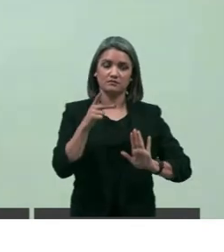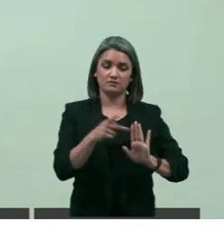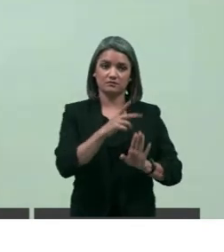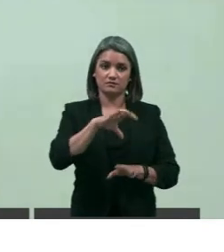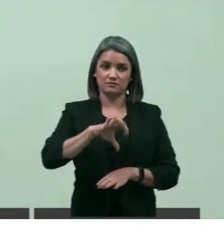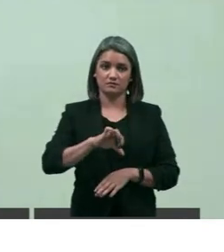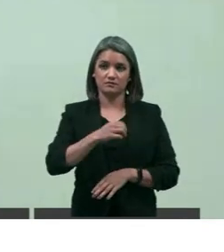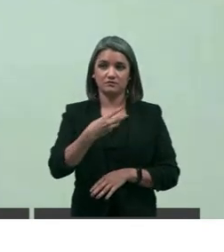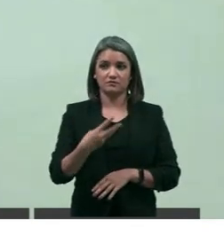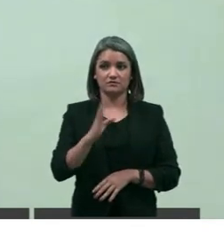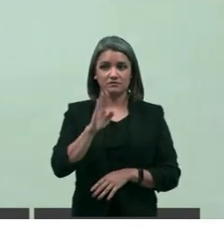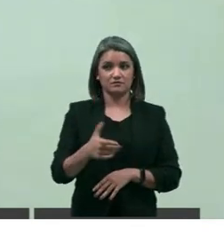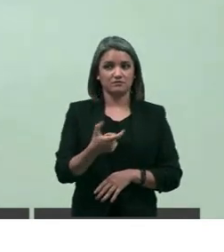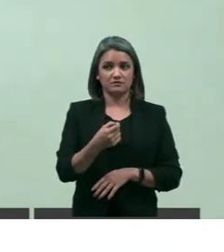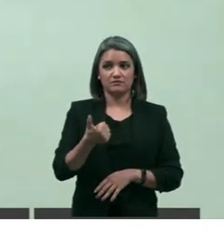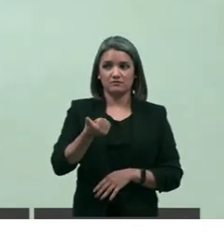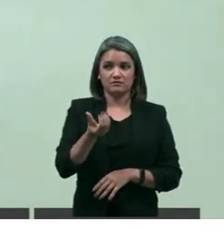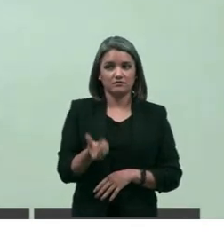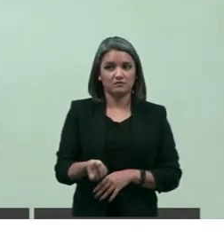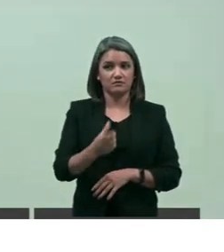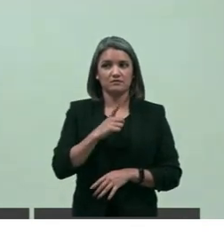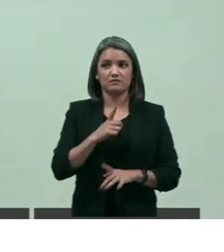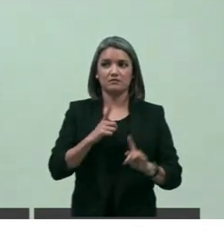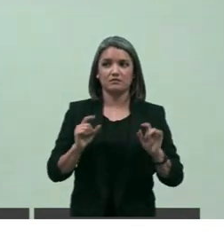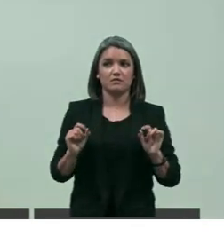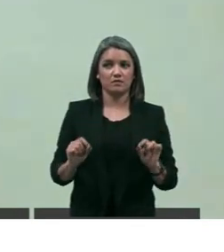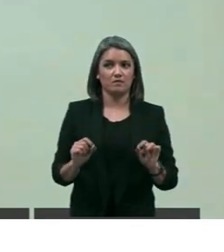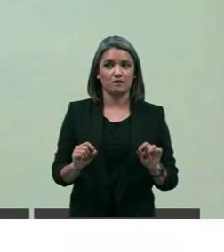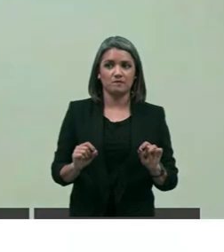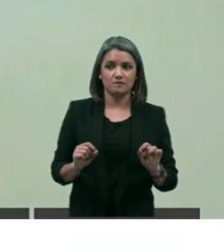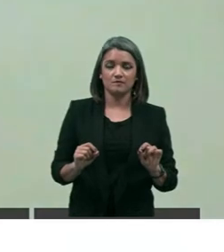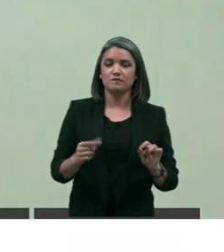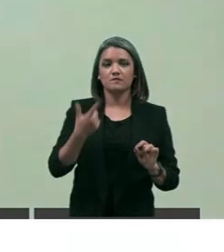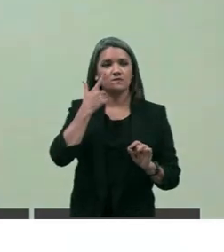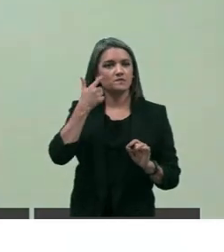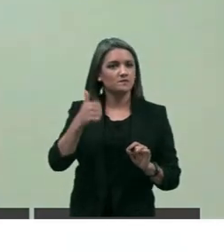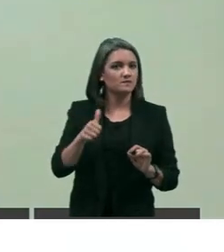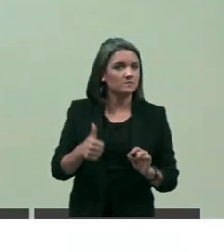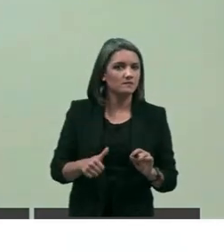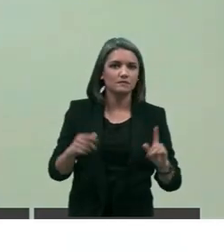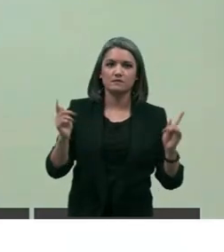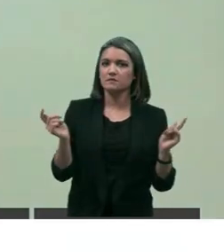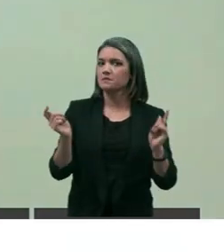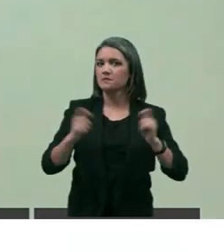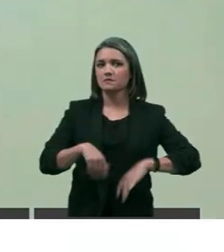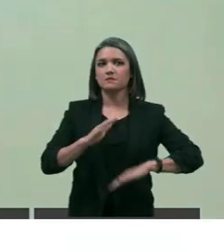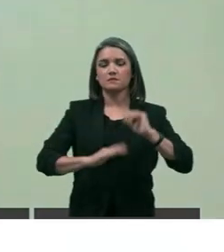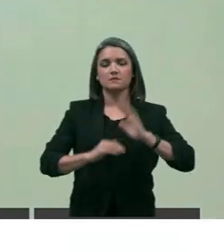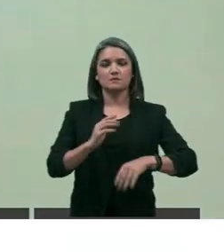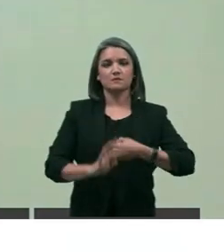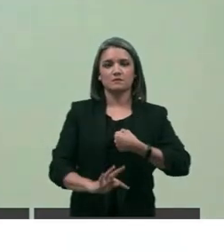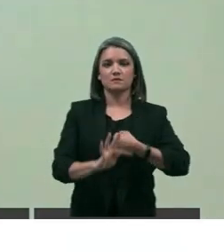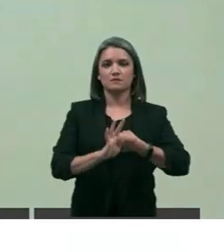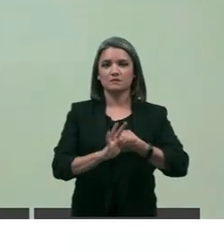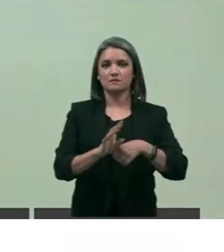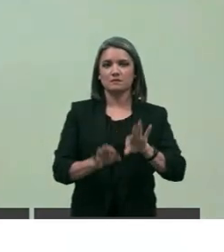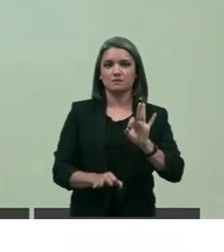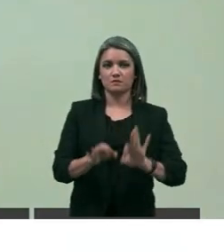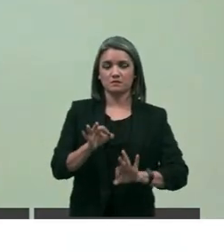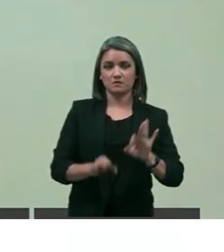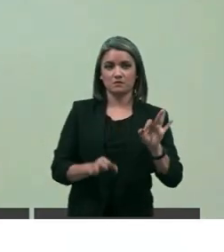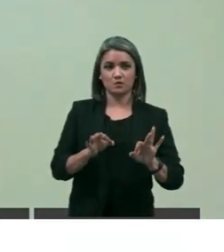9341/2016 e afastou o caráter seletivo da avaliação de capacidade técnica e jurídica do